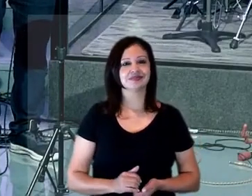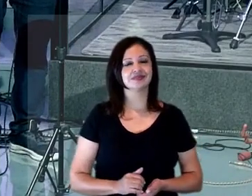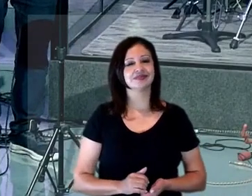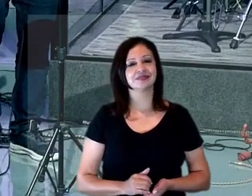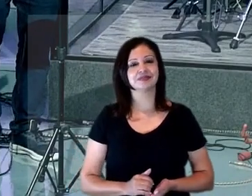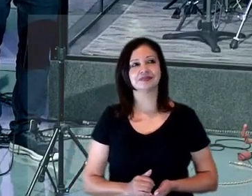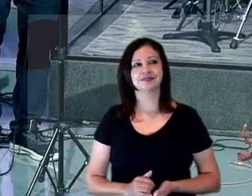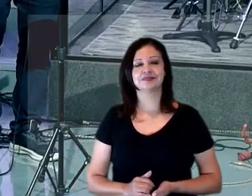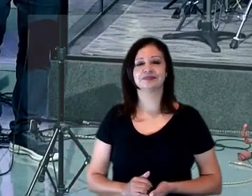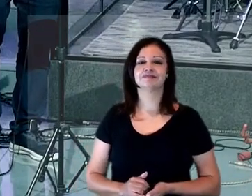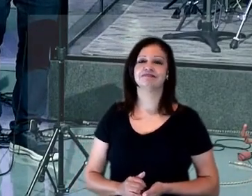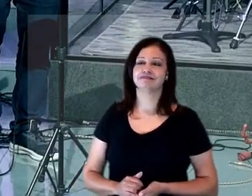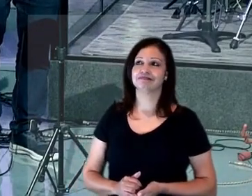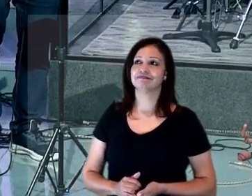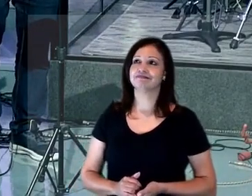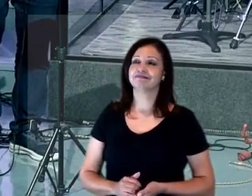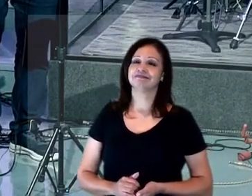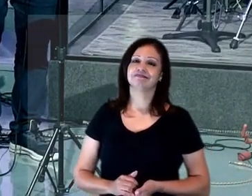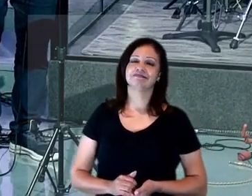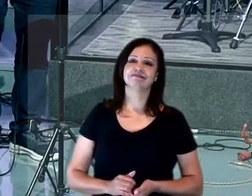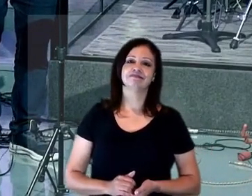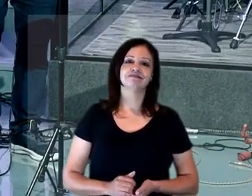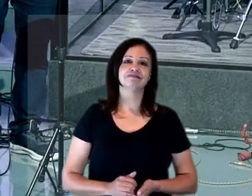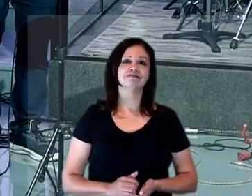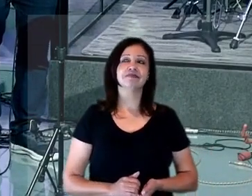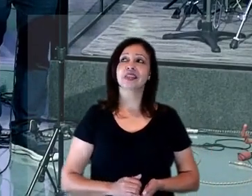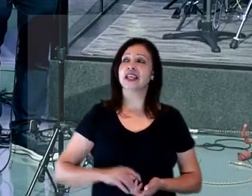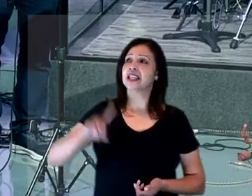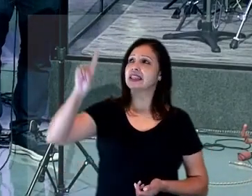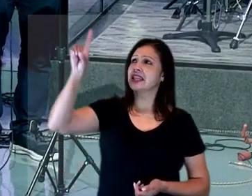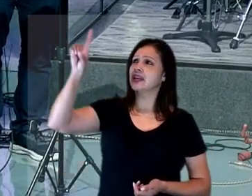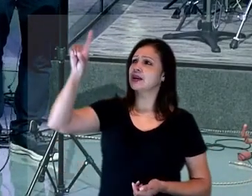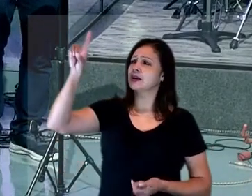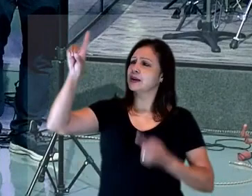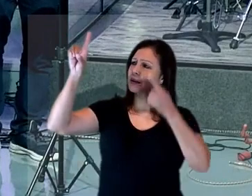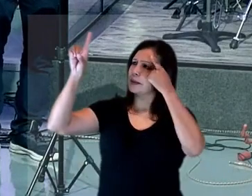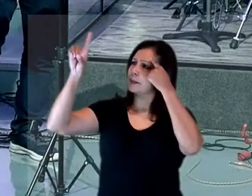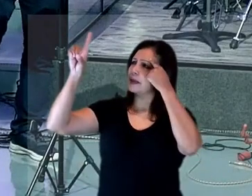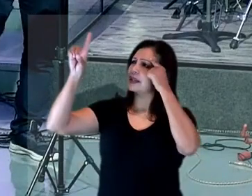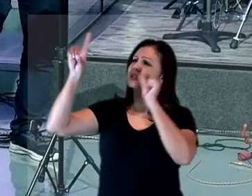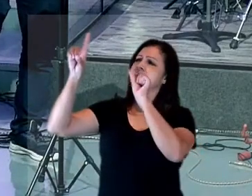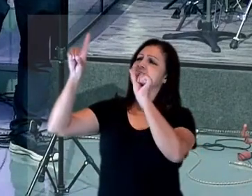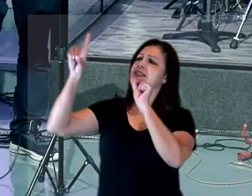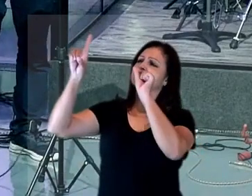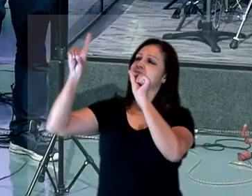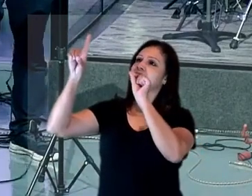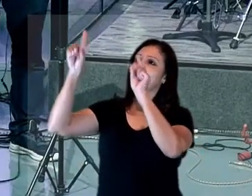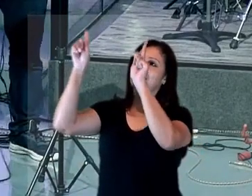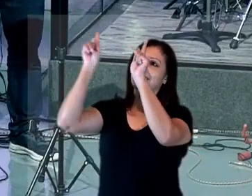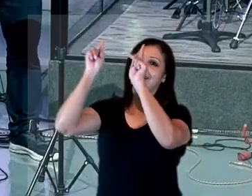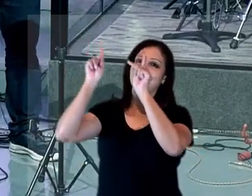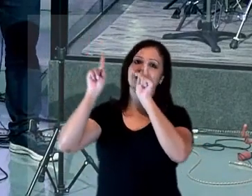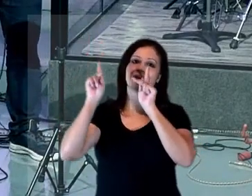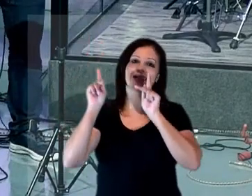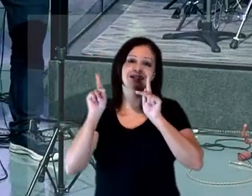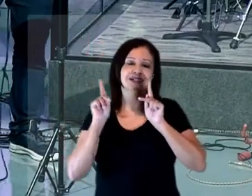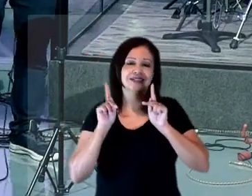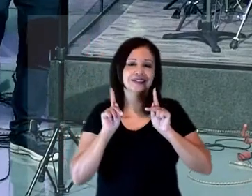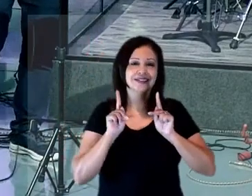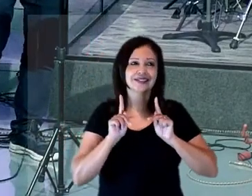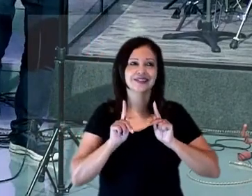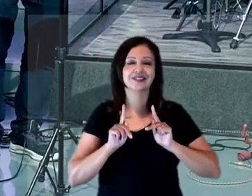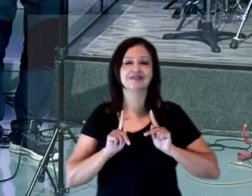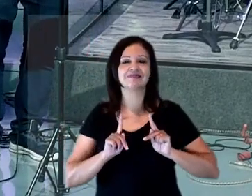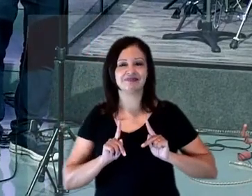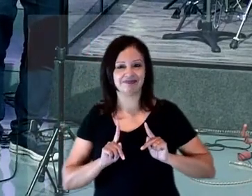E ao meu respeito eu sei que só tens pensamentos de paz.